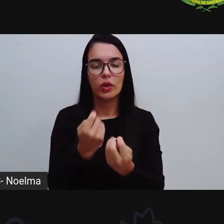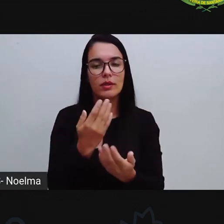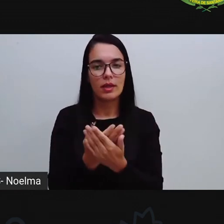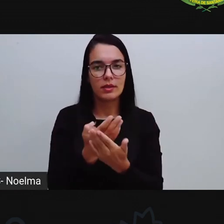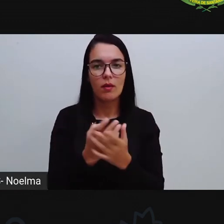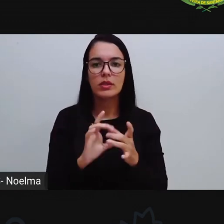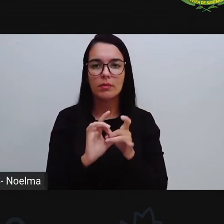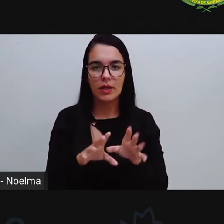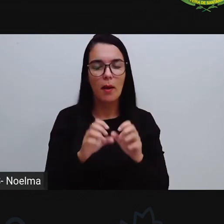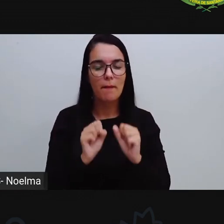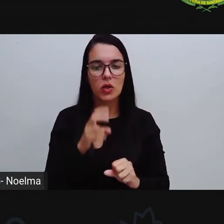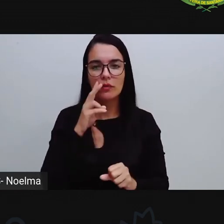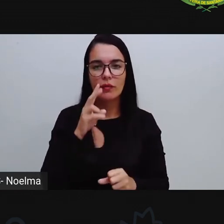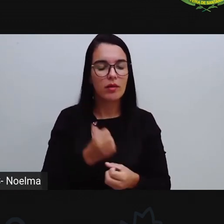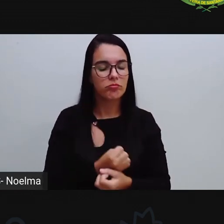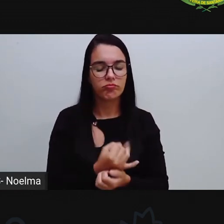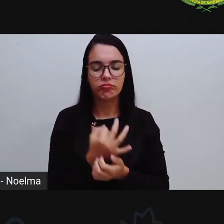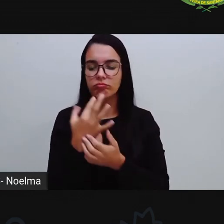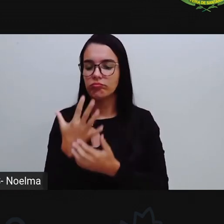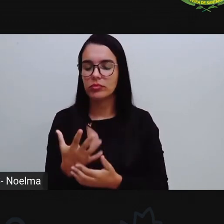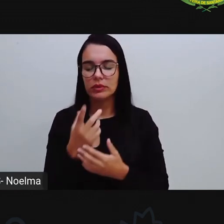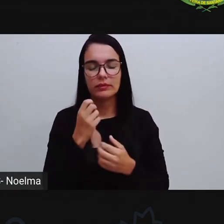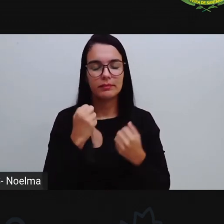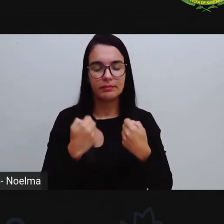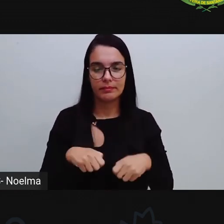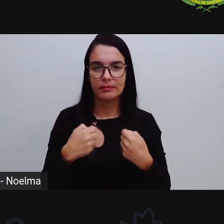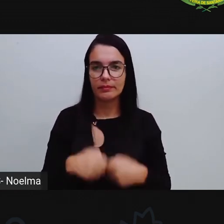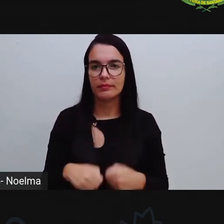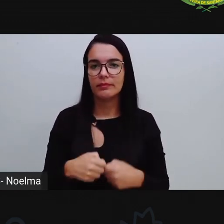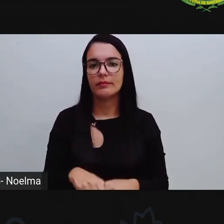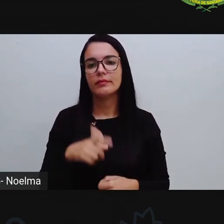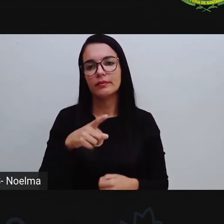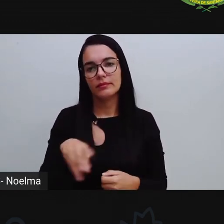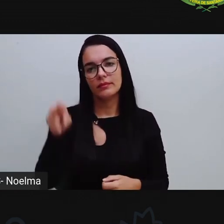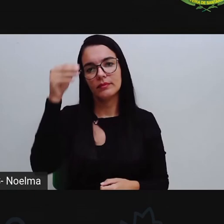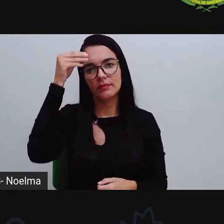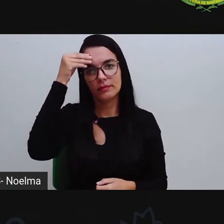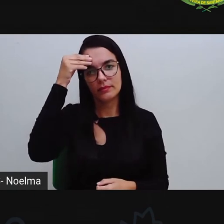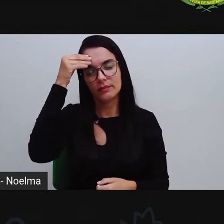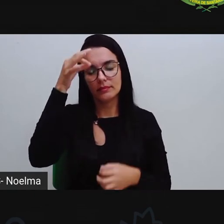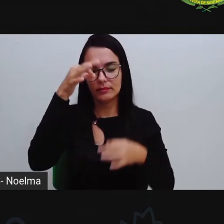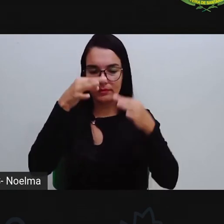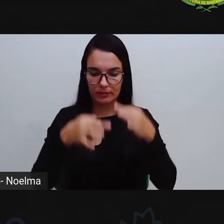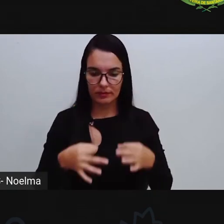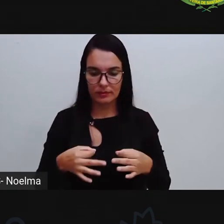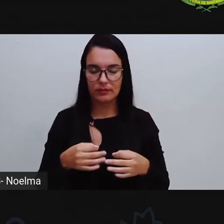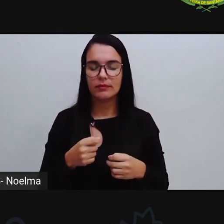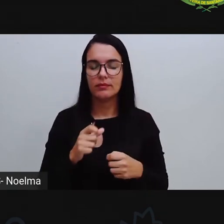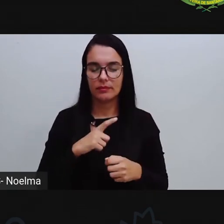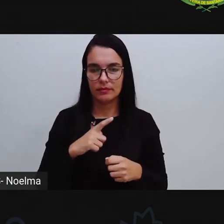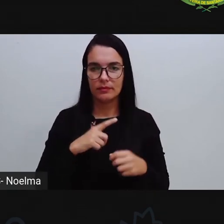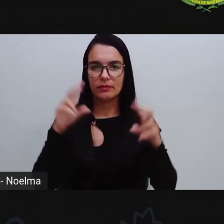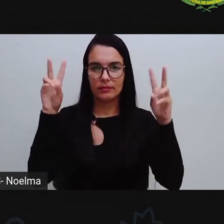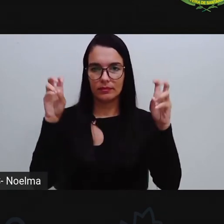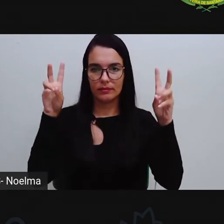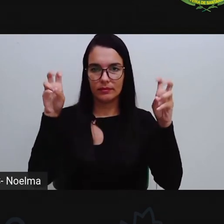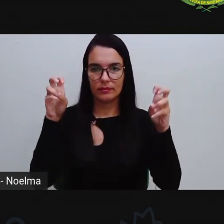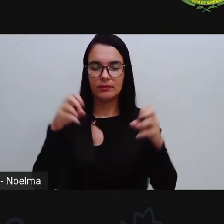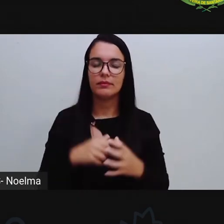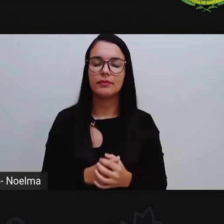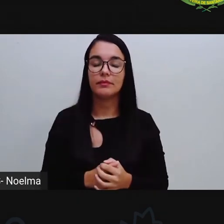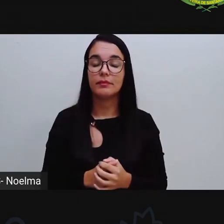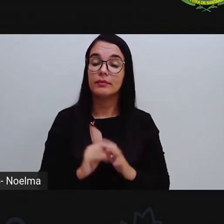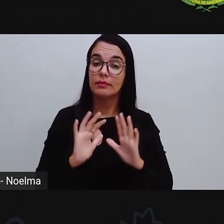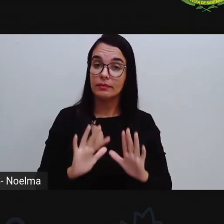vocês podem assistir quantas vezes vocês quiserem até que vocês compreendam aí direitinho este conteúdo sabe